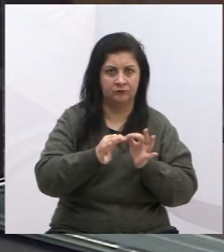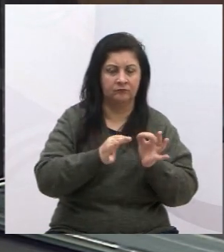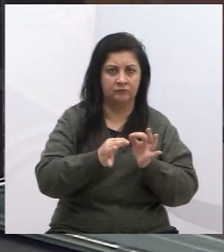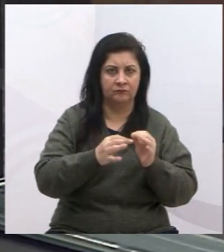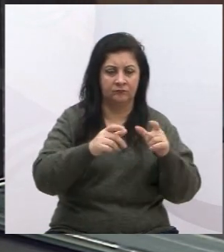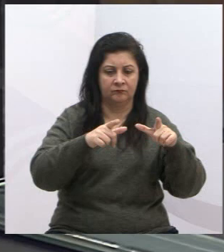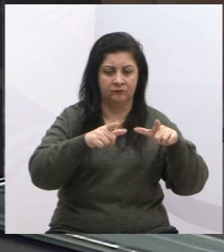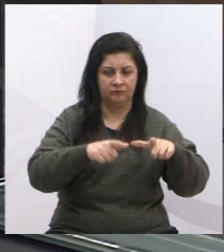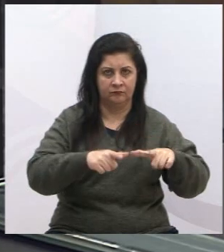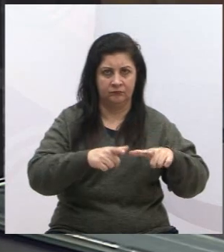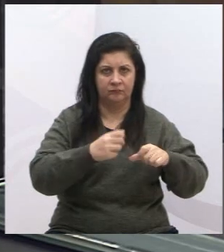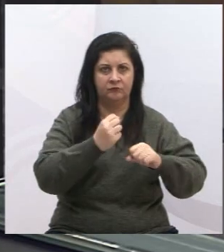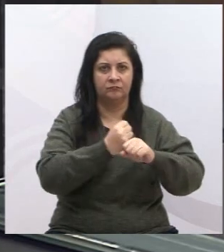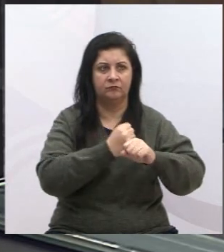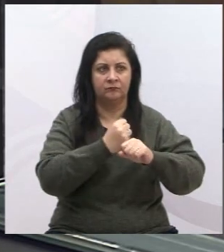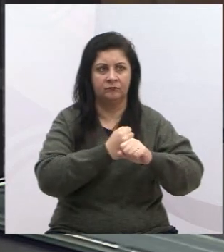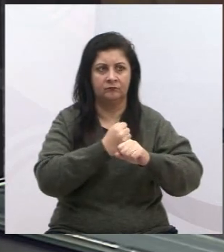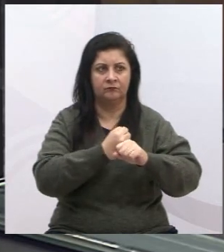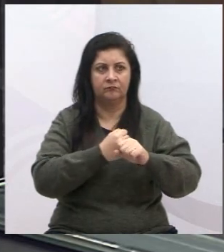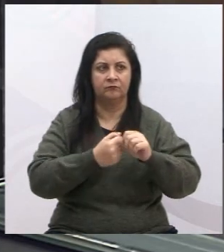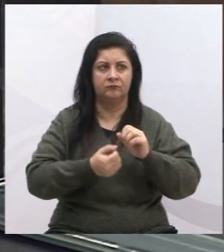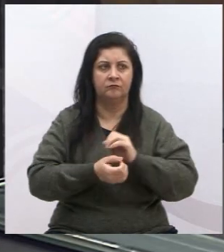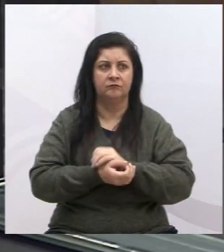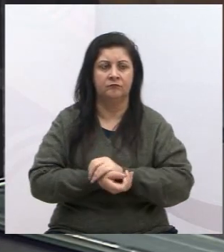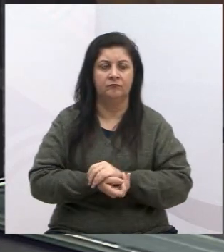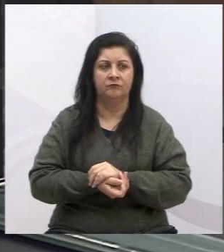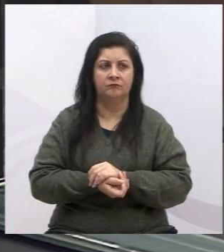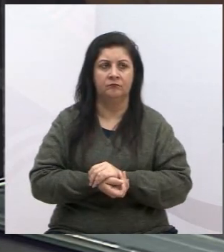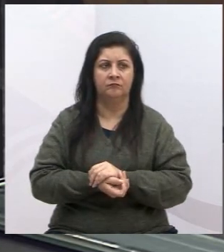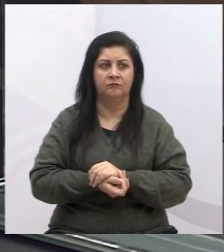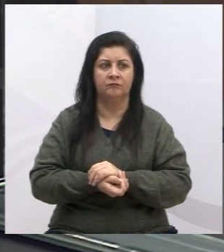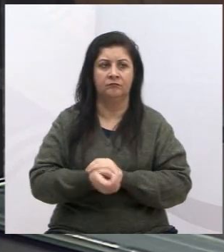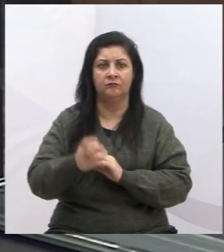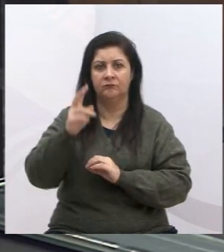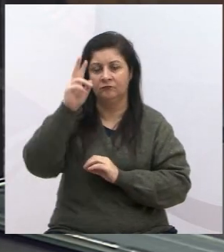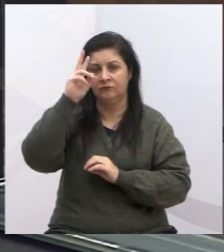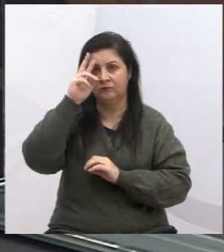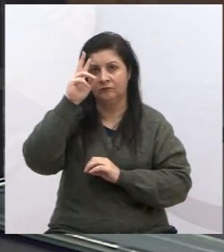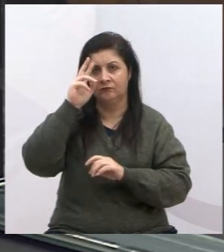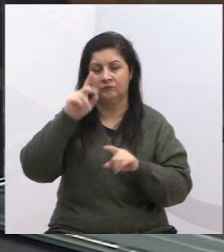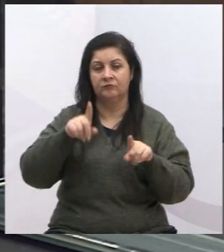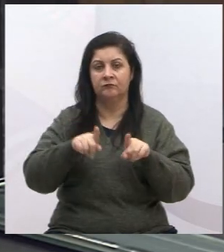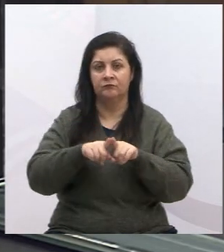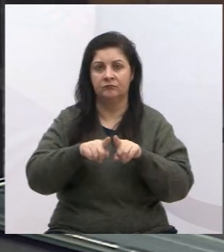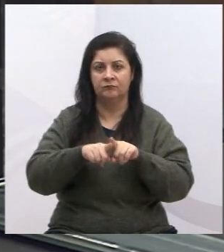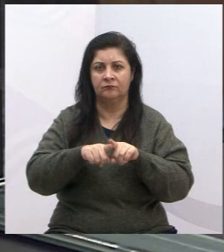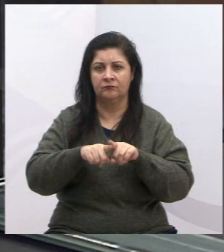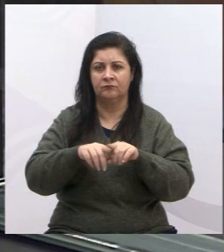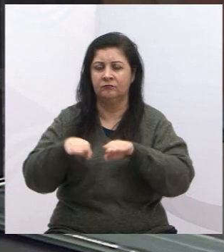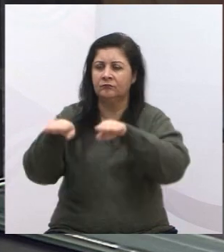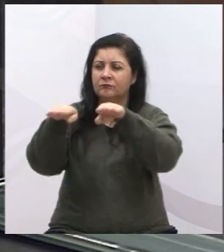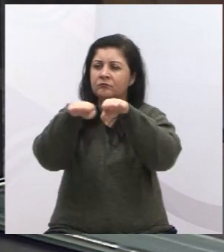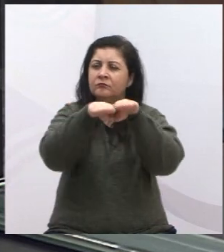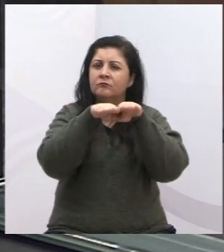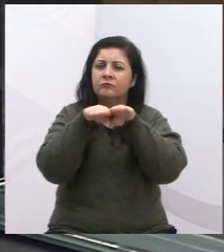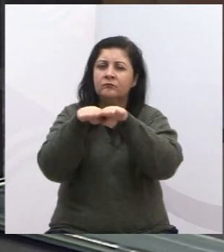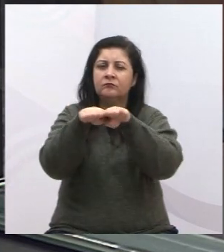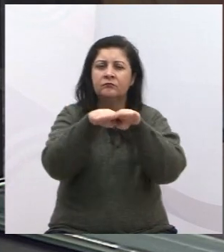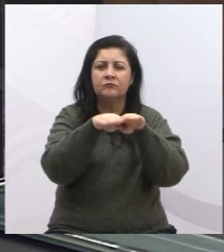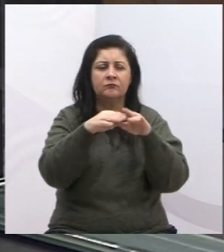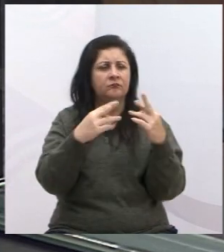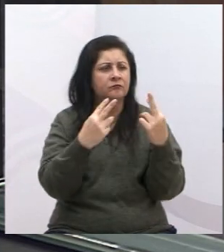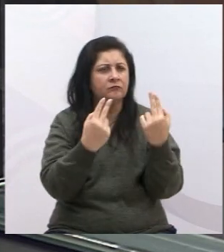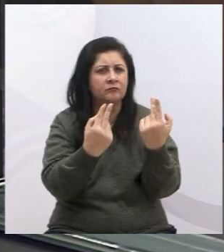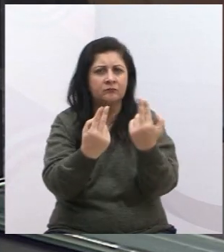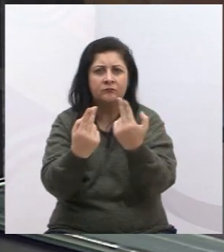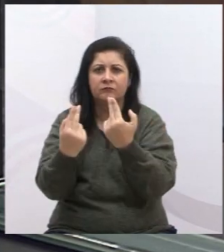para que a construção seja feita. E lembrando que também no mesmo padrão, né, a gente tem visitado as obras das